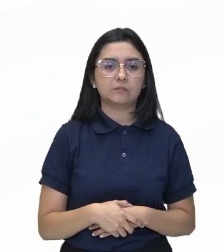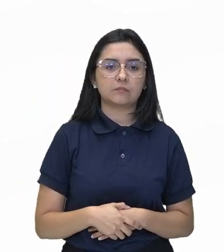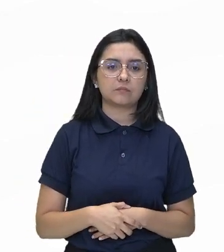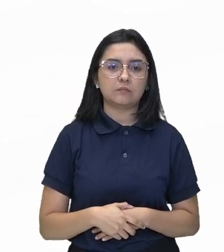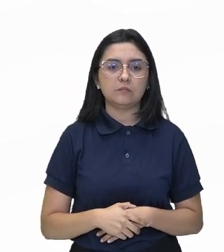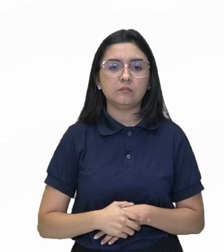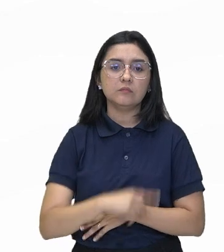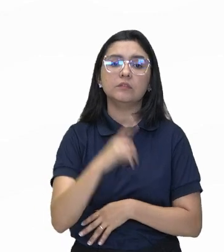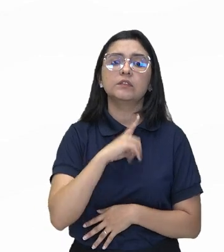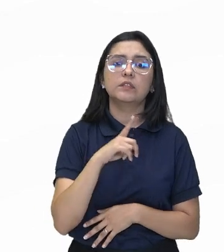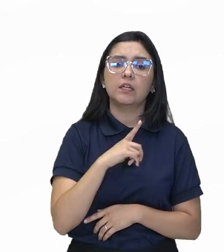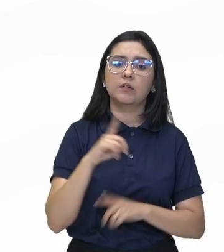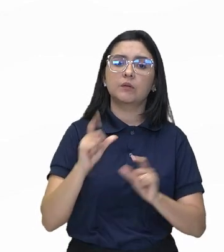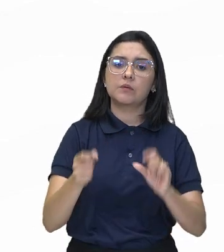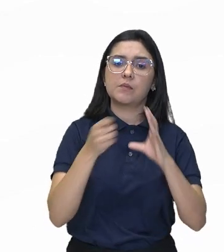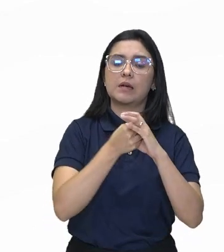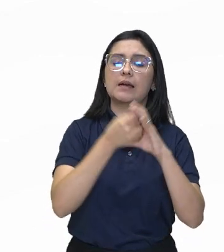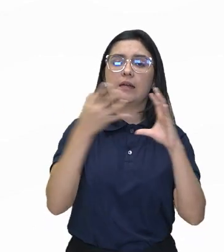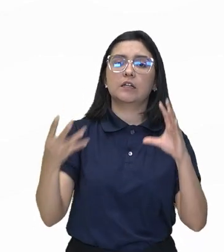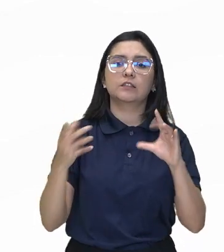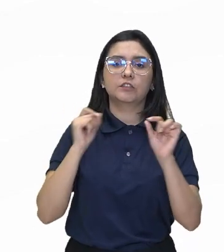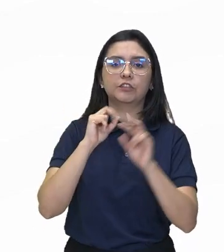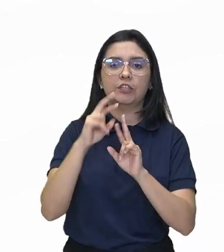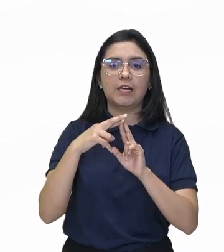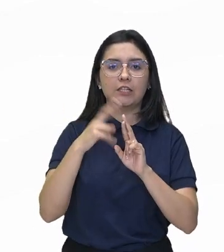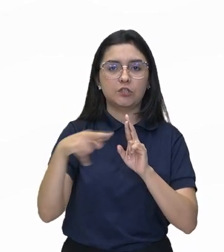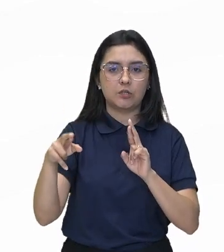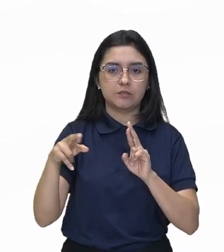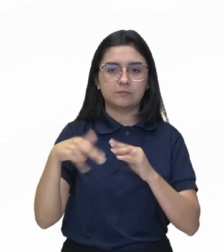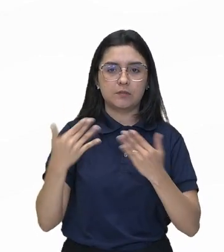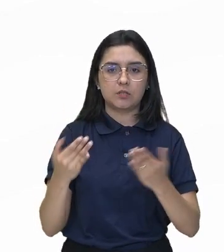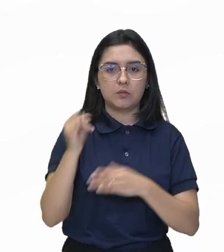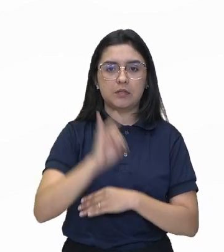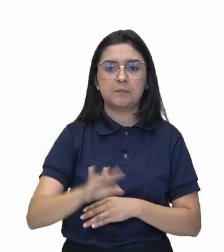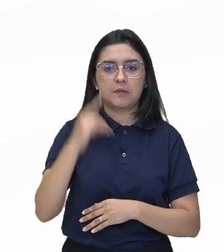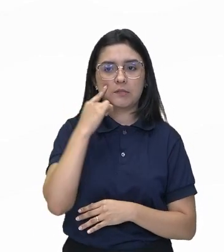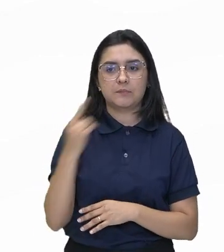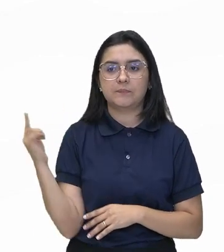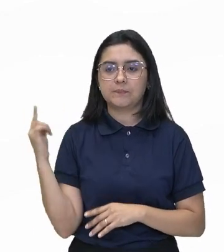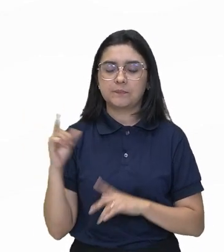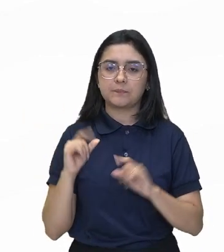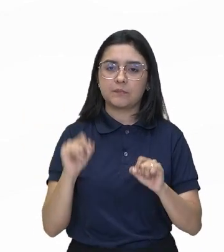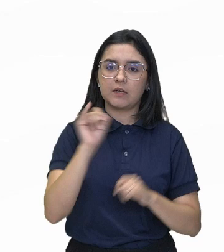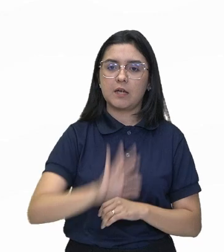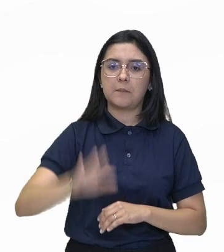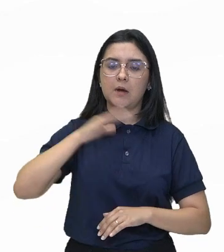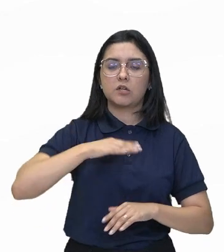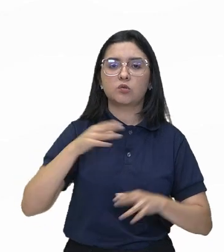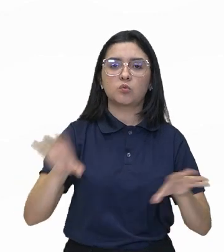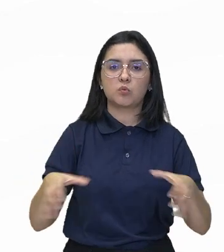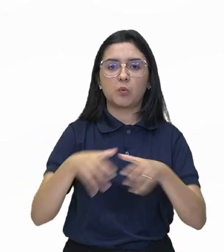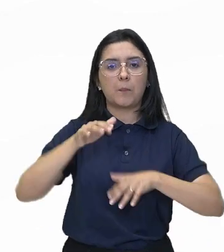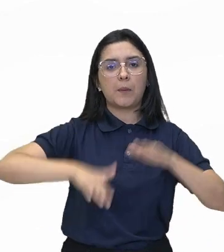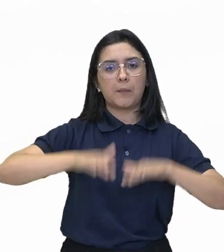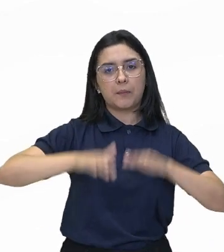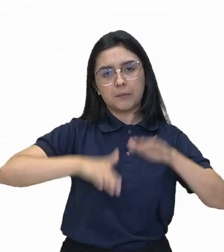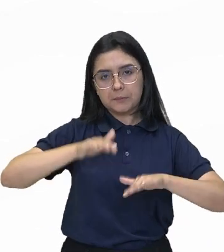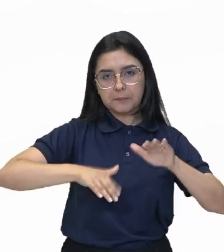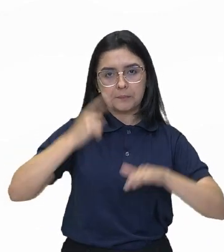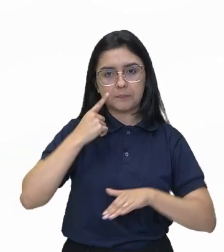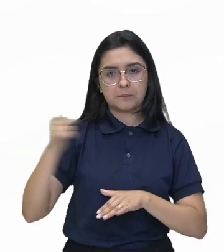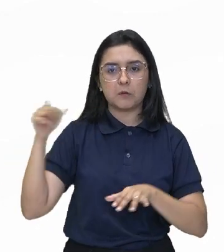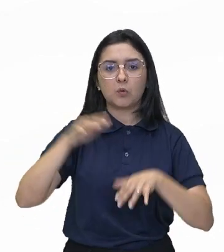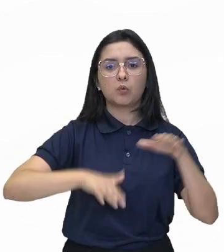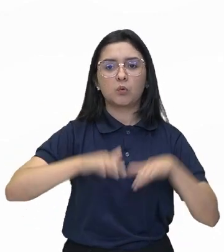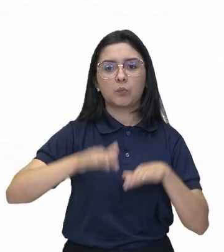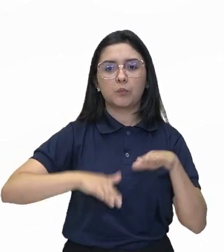Possui uma forte característica religiosa. Aí na imagem nós temos a foto da percussão do Maracatu Nação, o grupo que